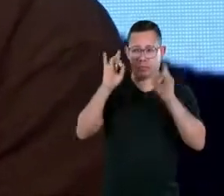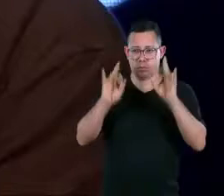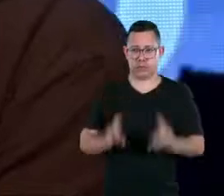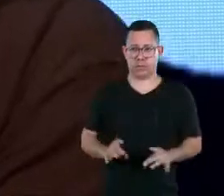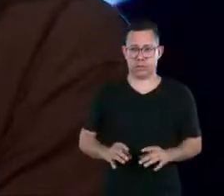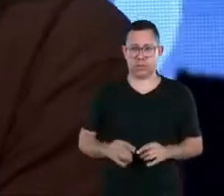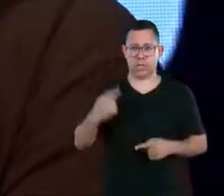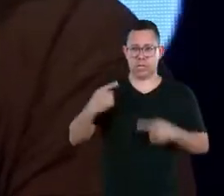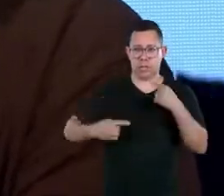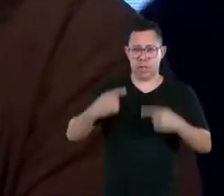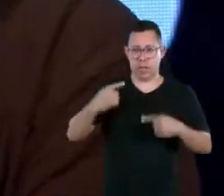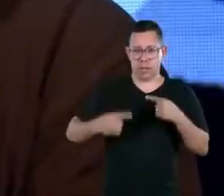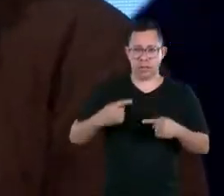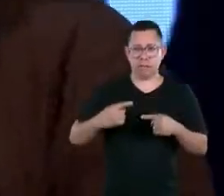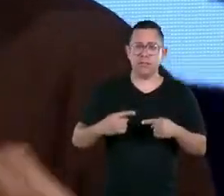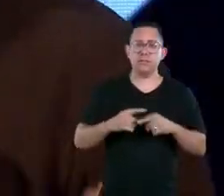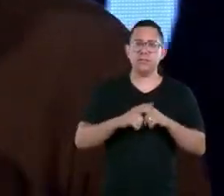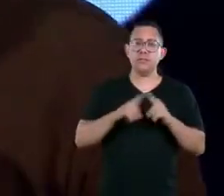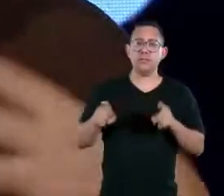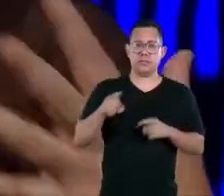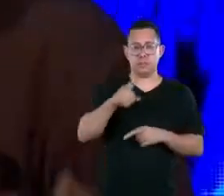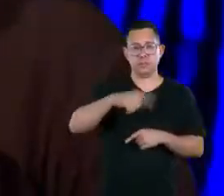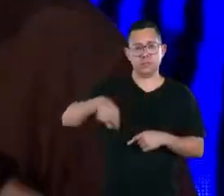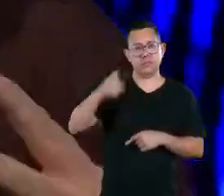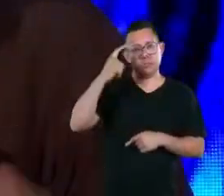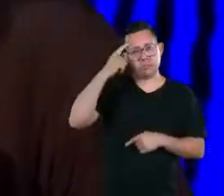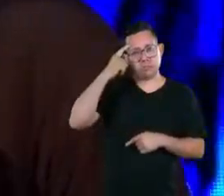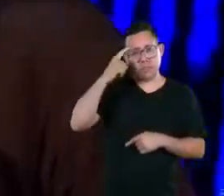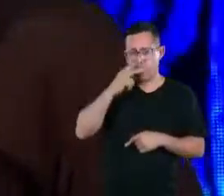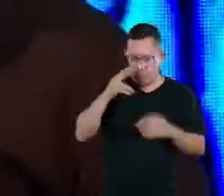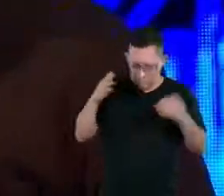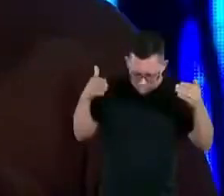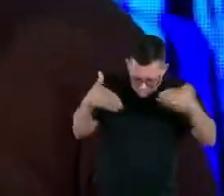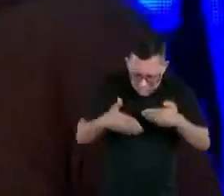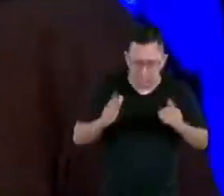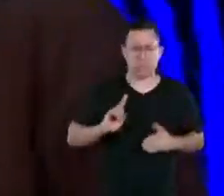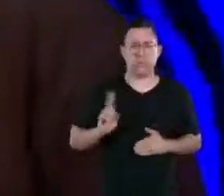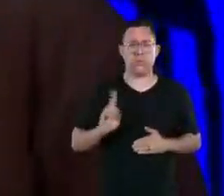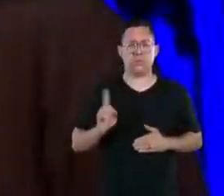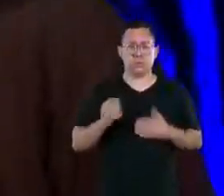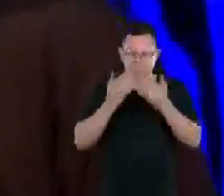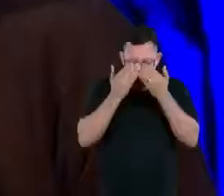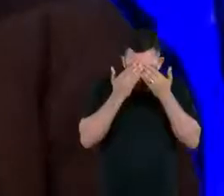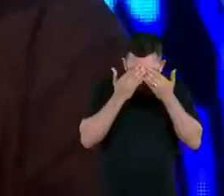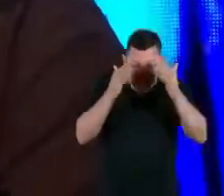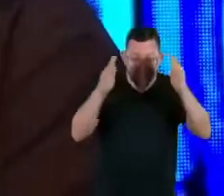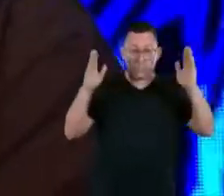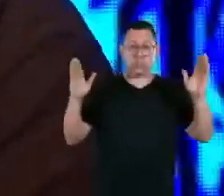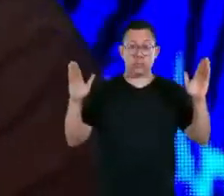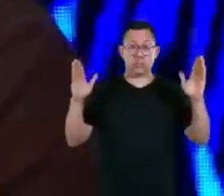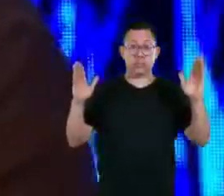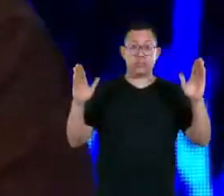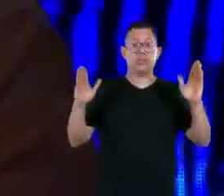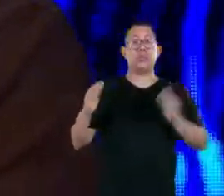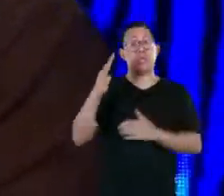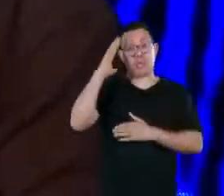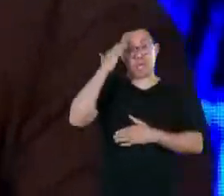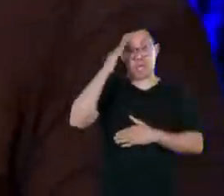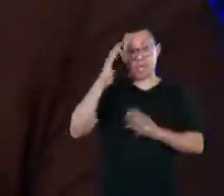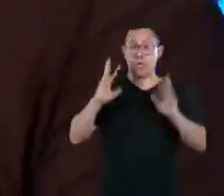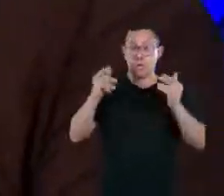debate, e você não deve partir de um método fechado, né? Porque senão você só consegue chegar em lugares